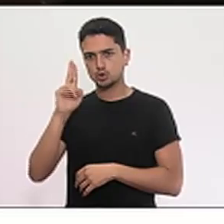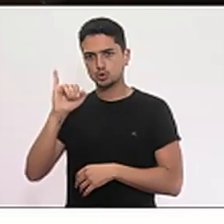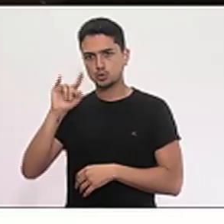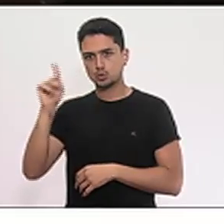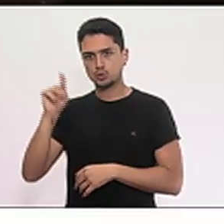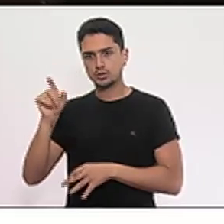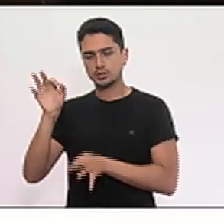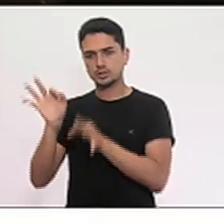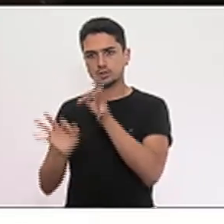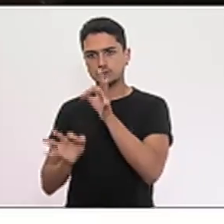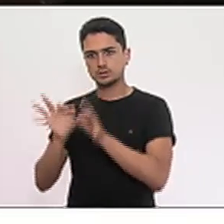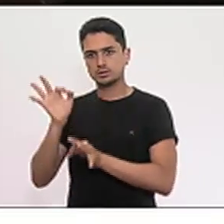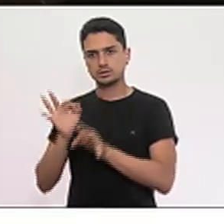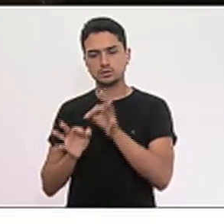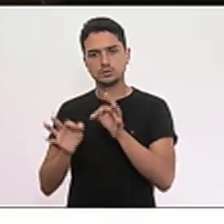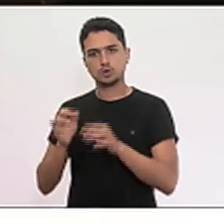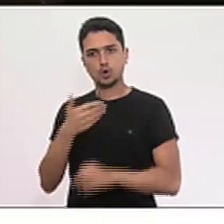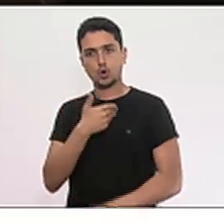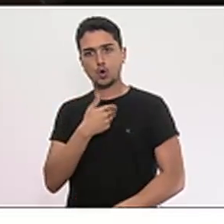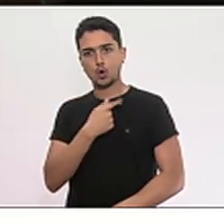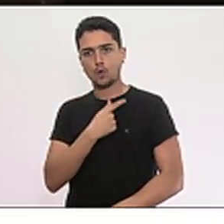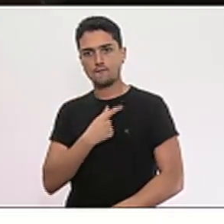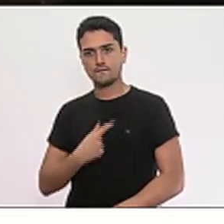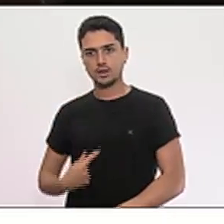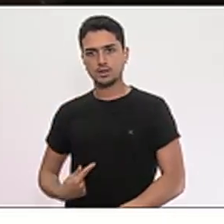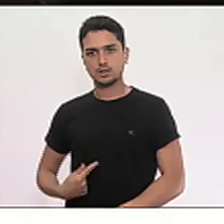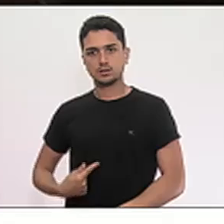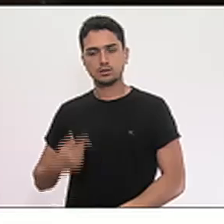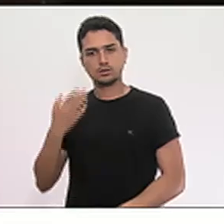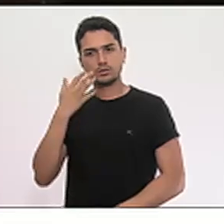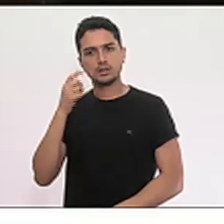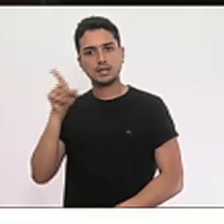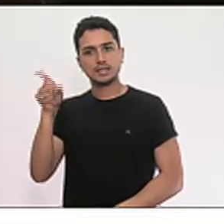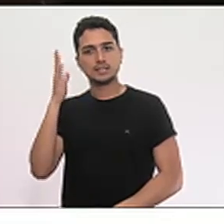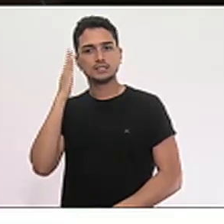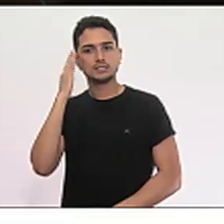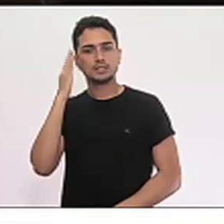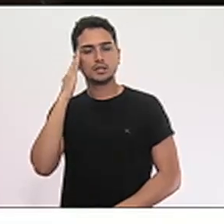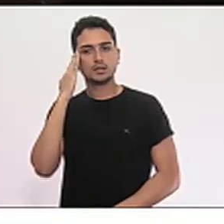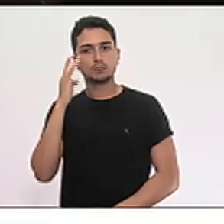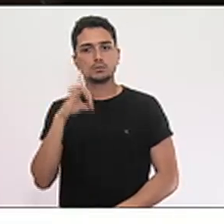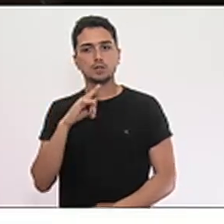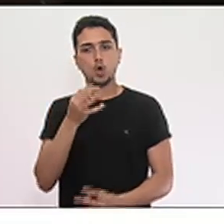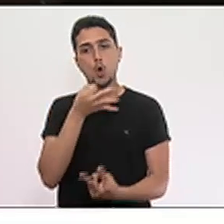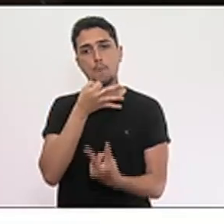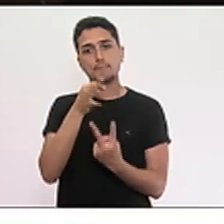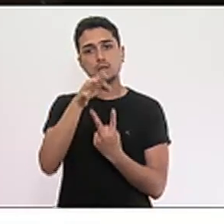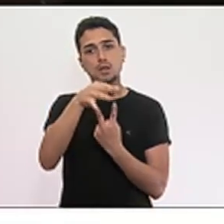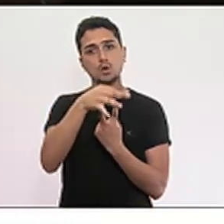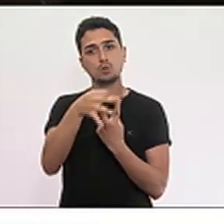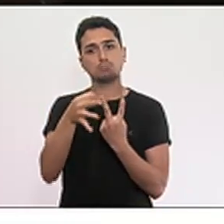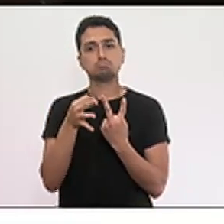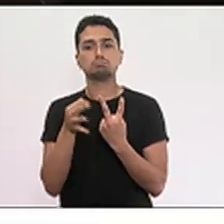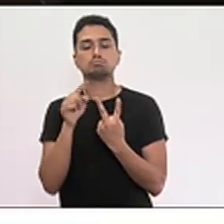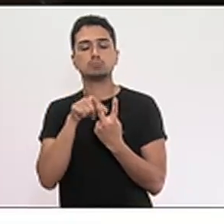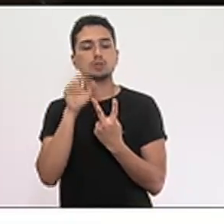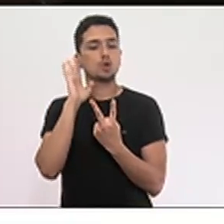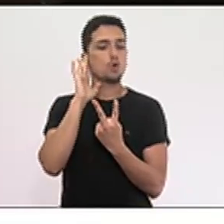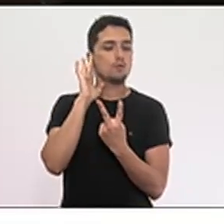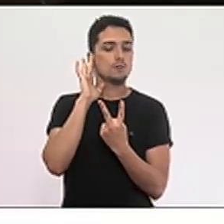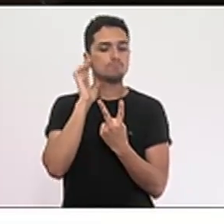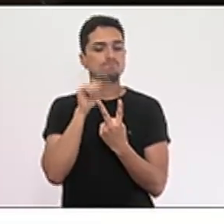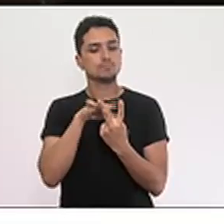vocação de ouvir as duas partes para decidir como solucionar uma pendenga. É